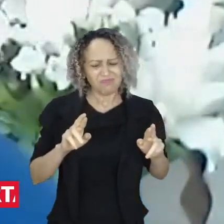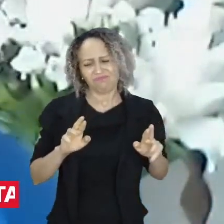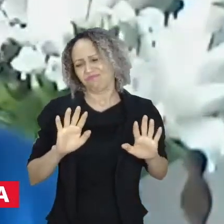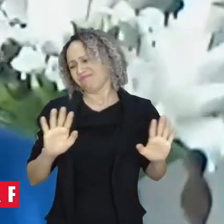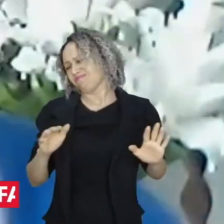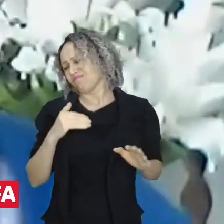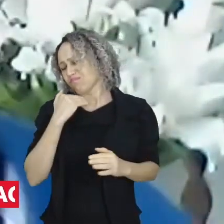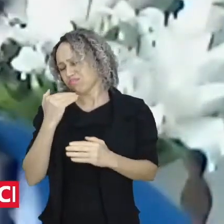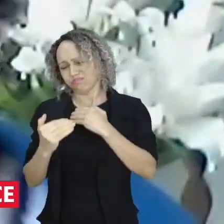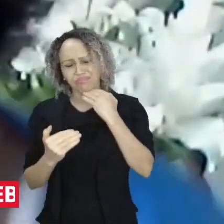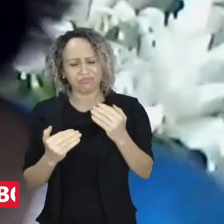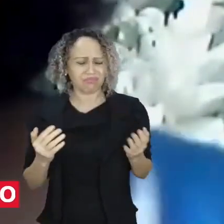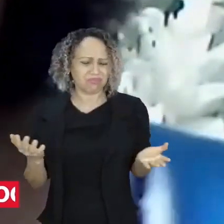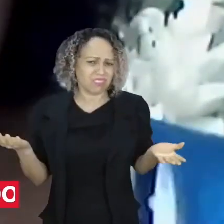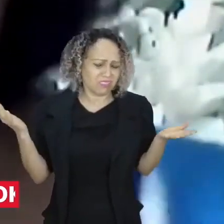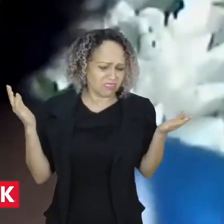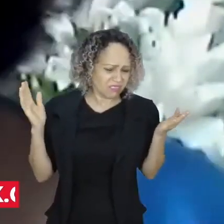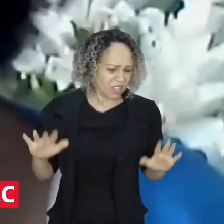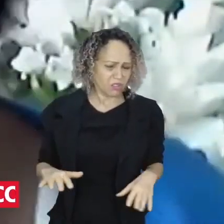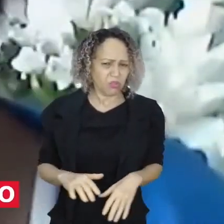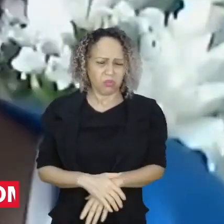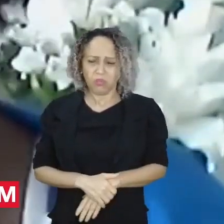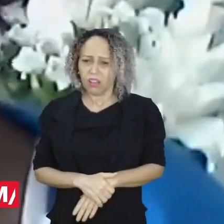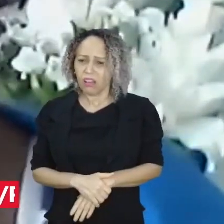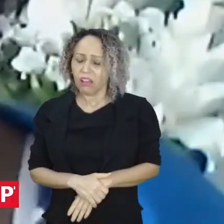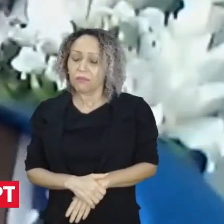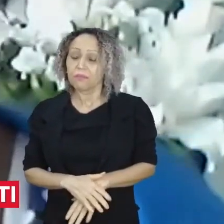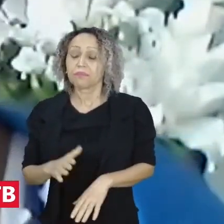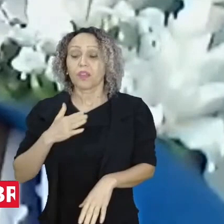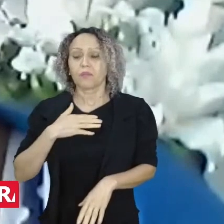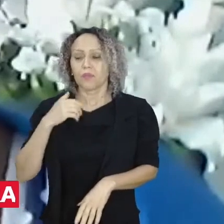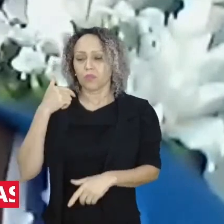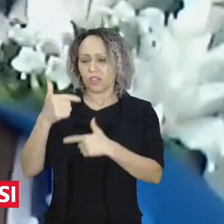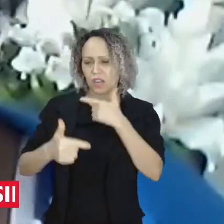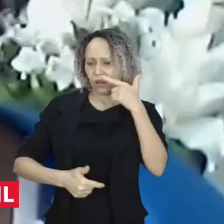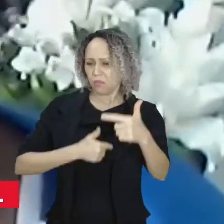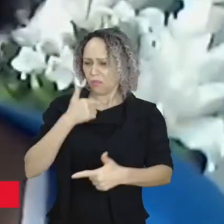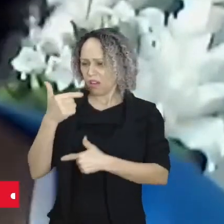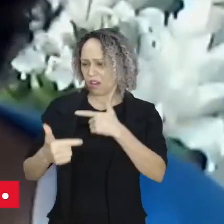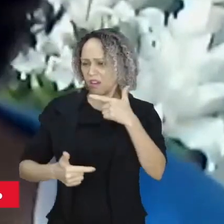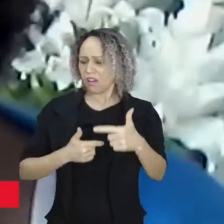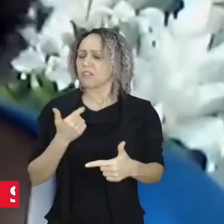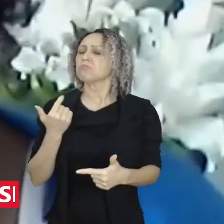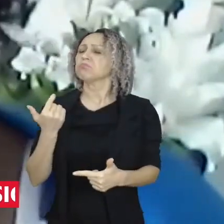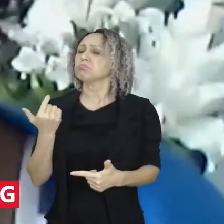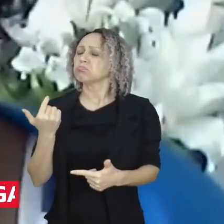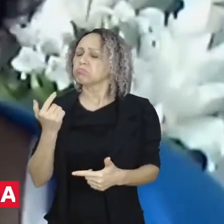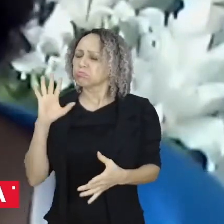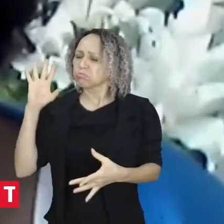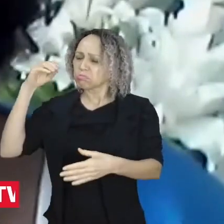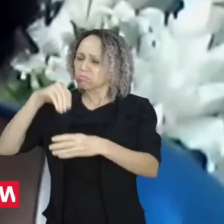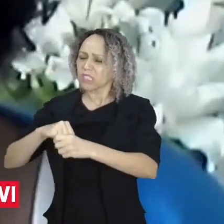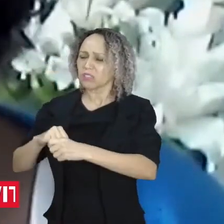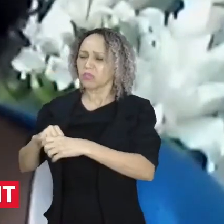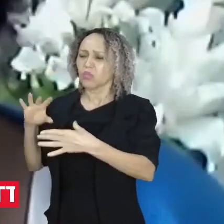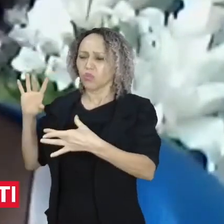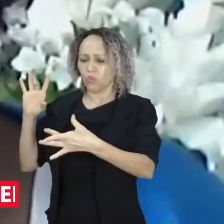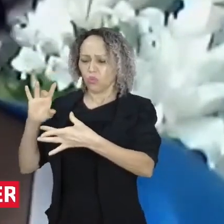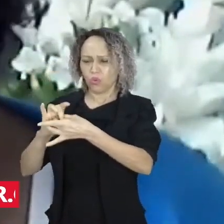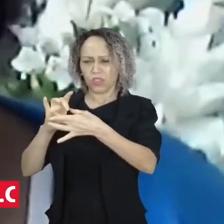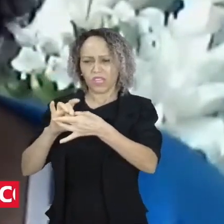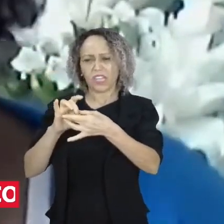daquela pessoa, você invadir o sagrado do outro, isso é uma coisa